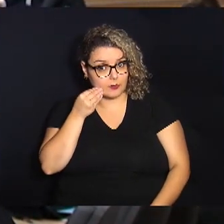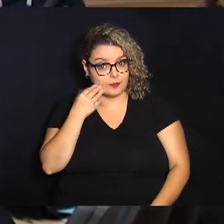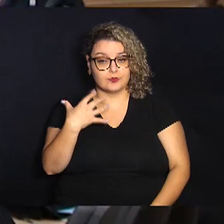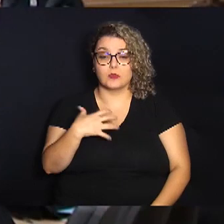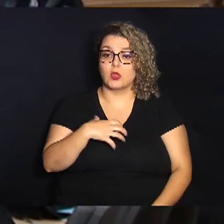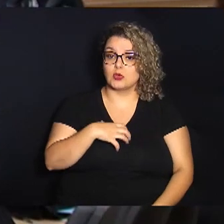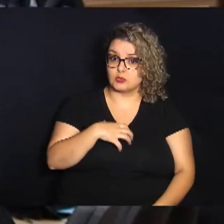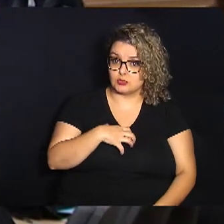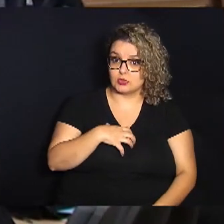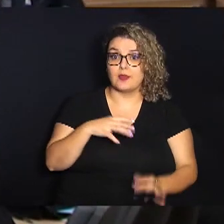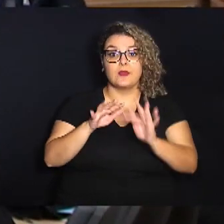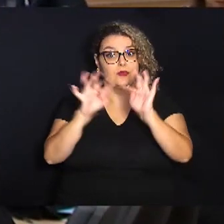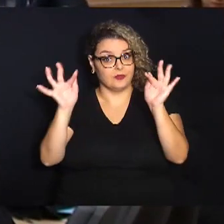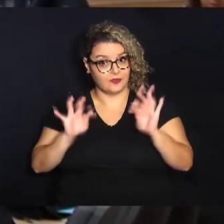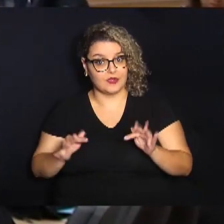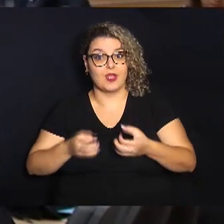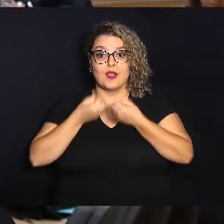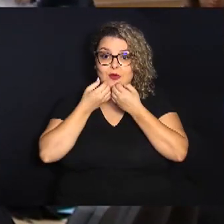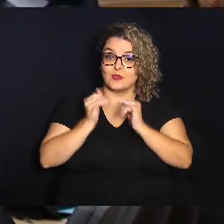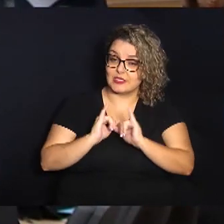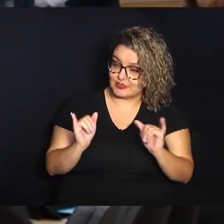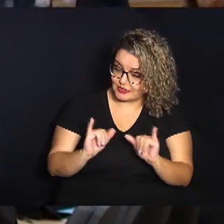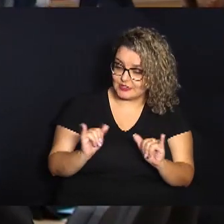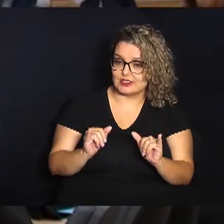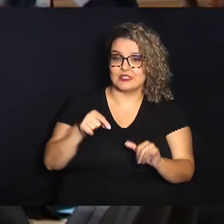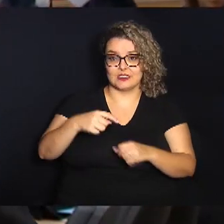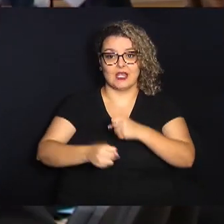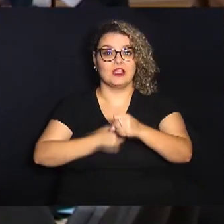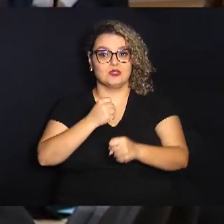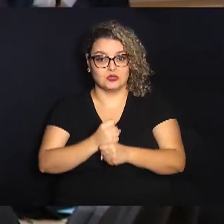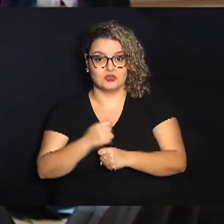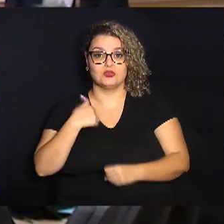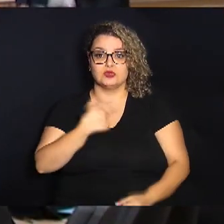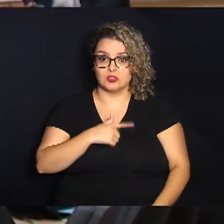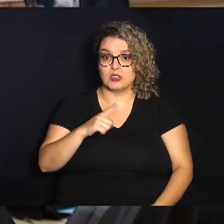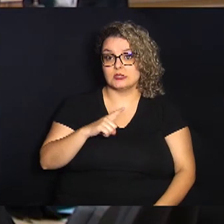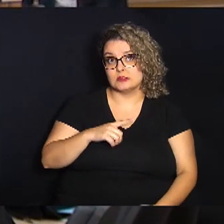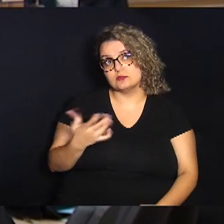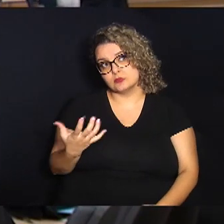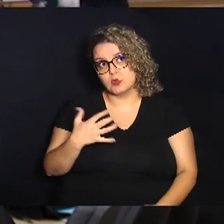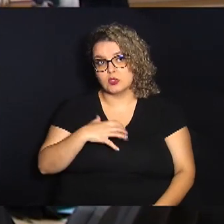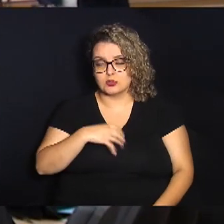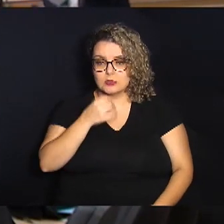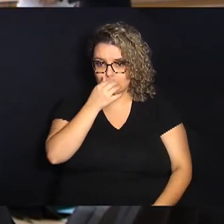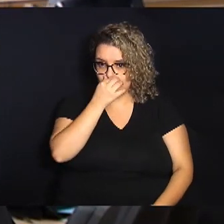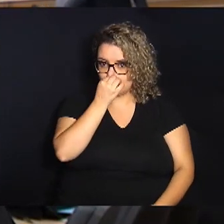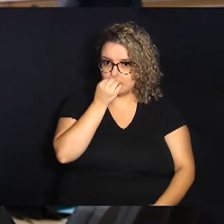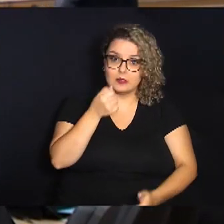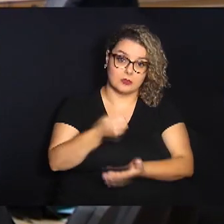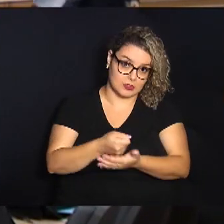maneira feliz, dar as boas novas, porque esse ano nós estamos, de certa maneira, garantidos